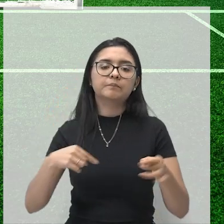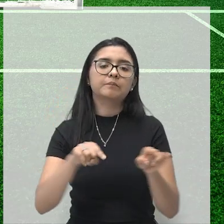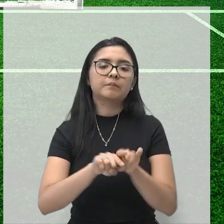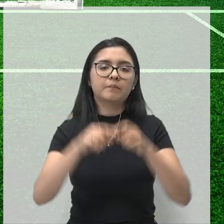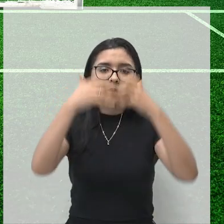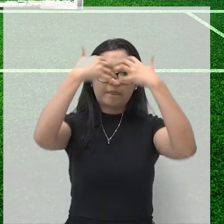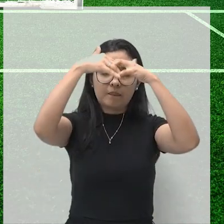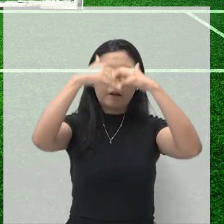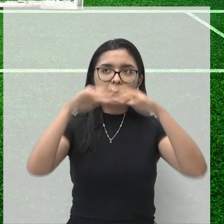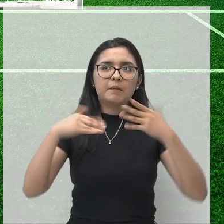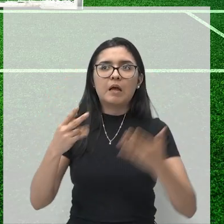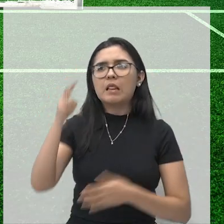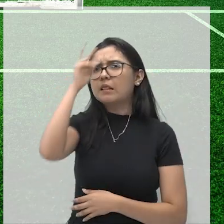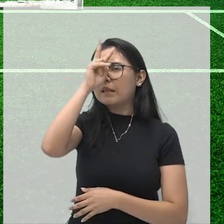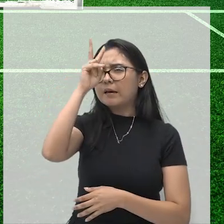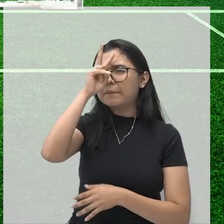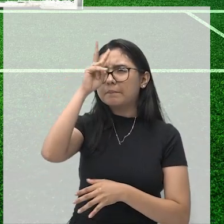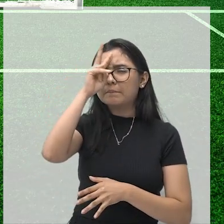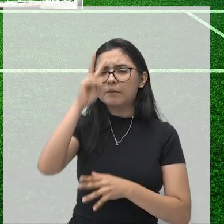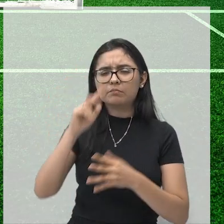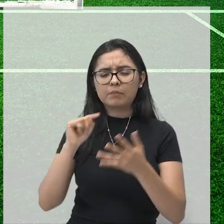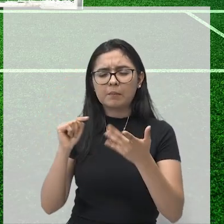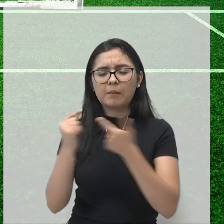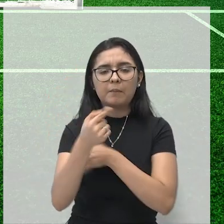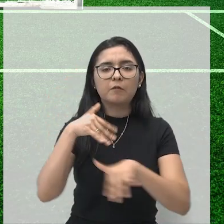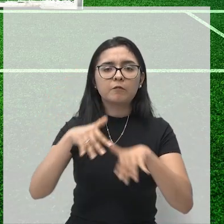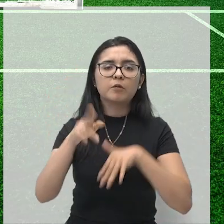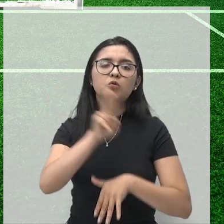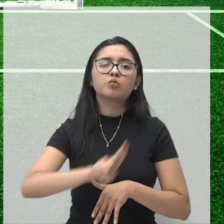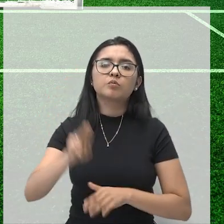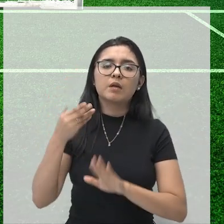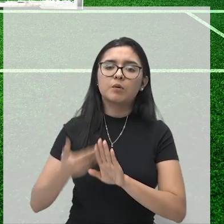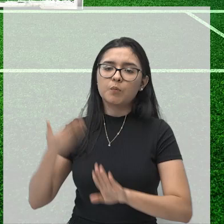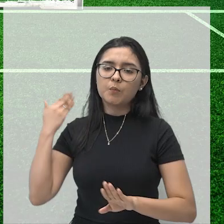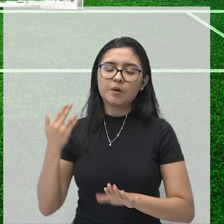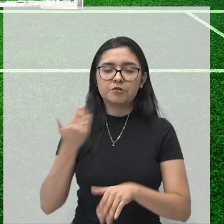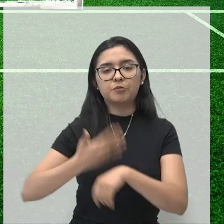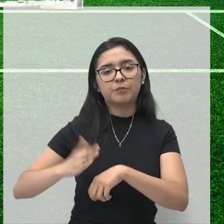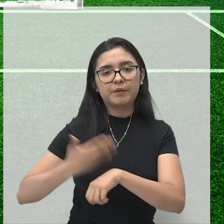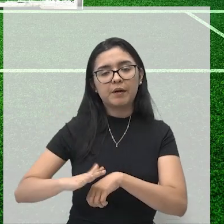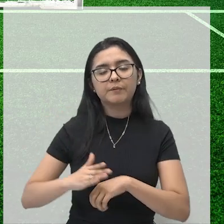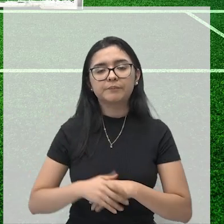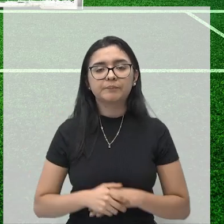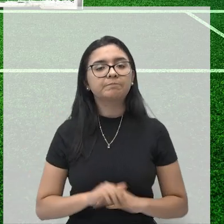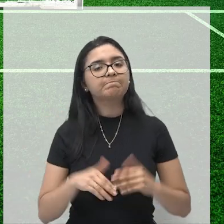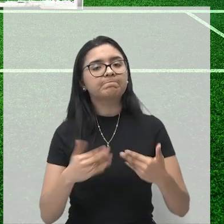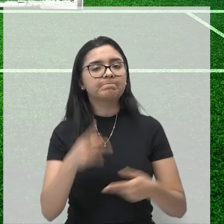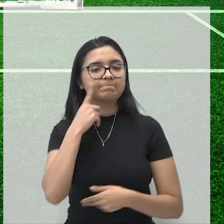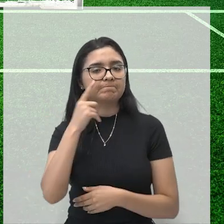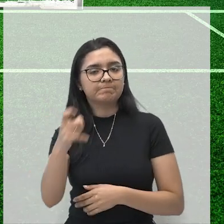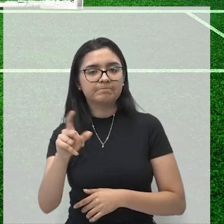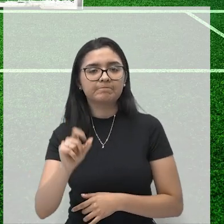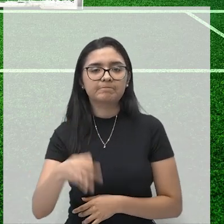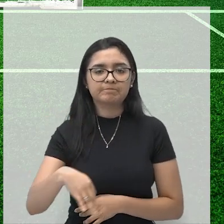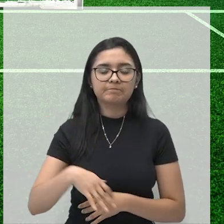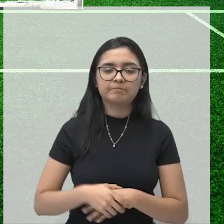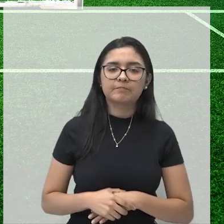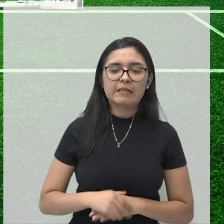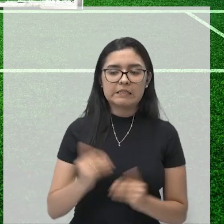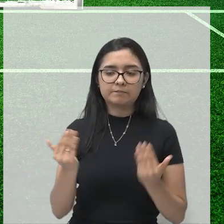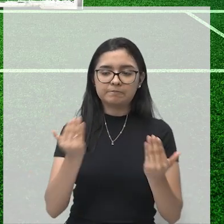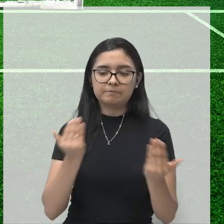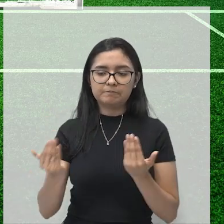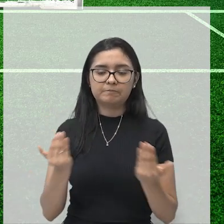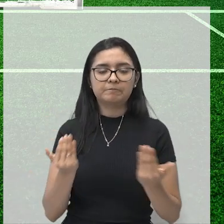nervoso para lembrar cada movimento que foi utilizado no treinamento, né? Olha só que interessante essa